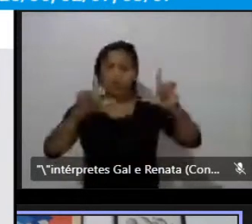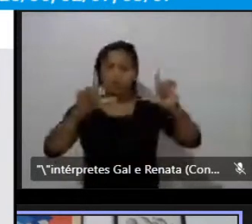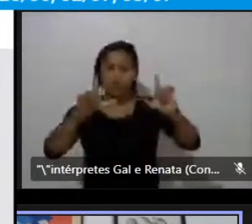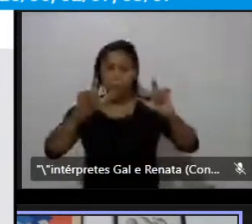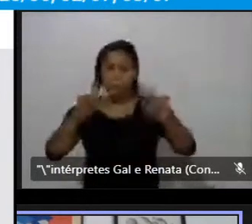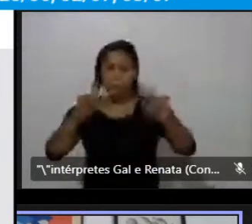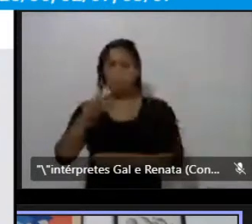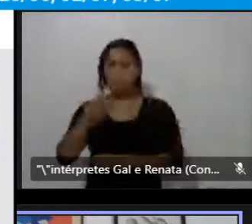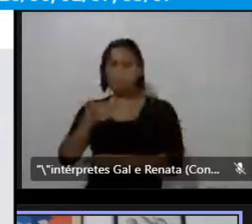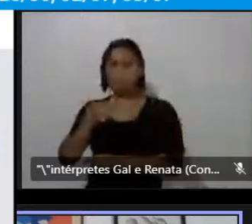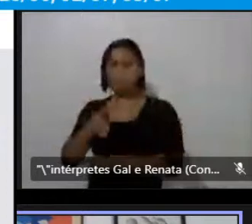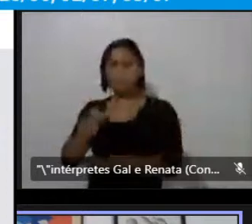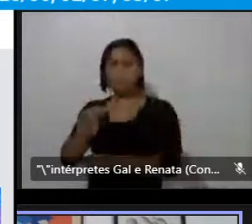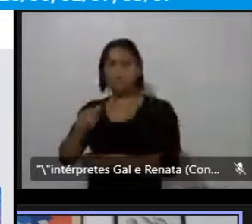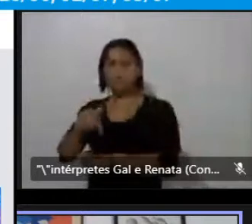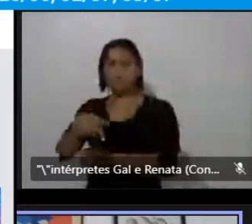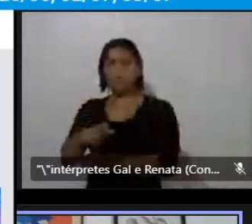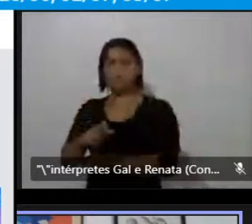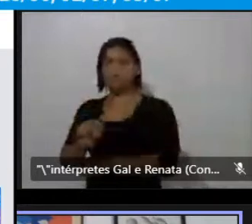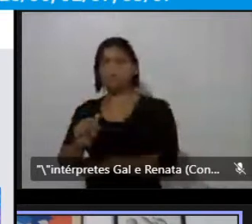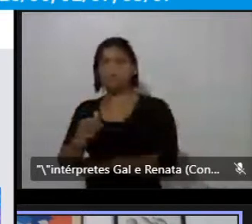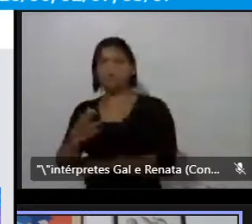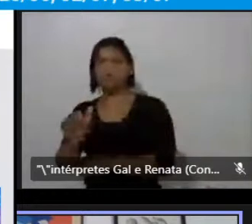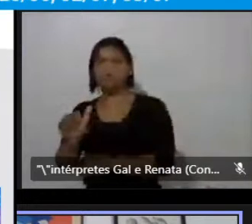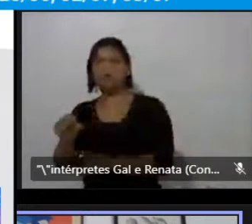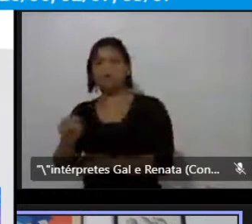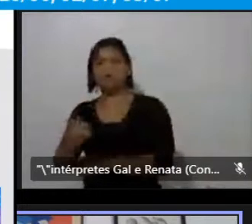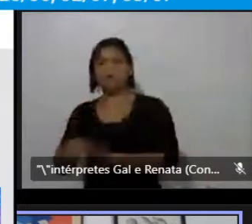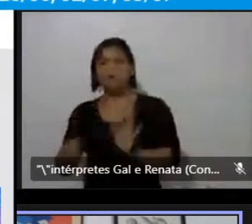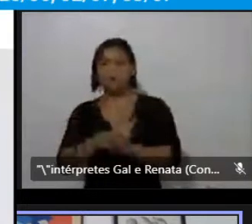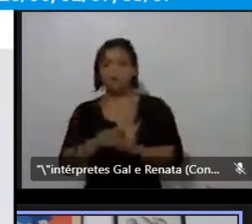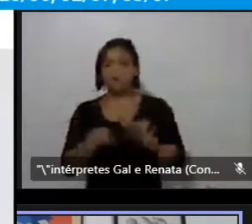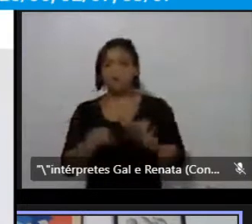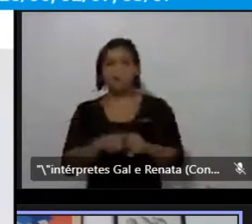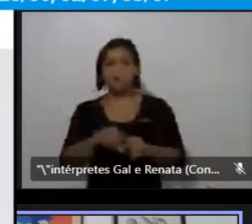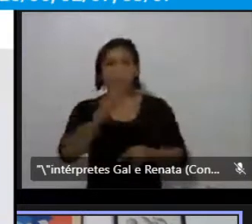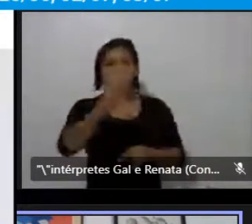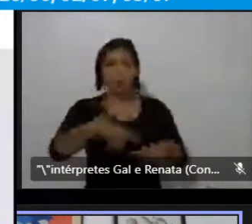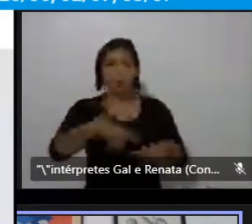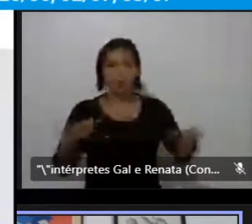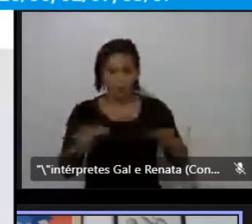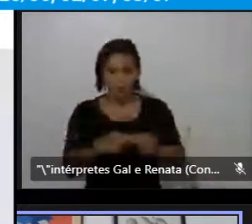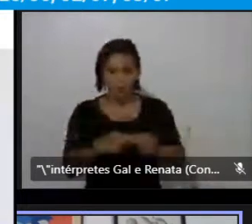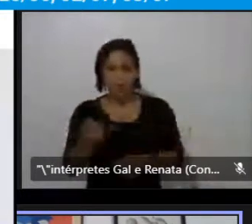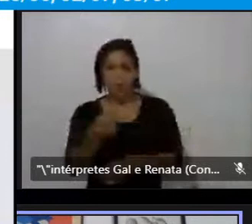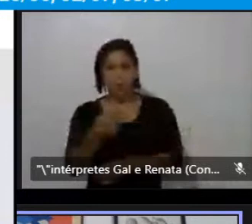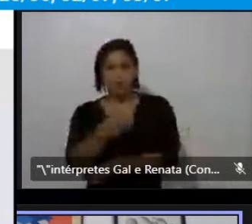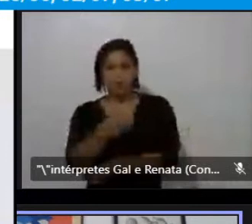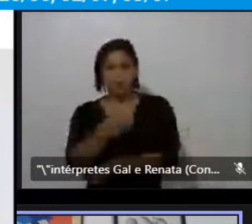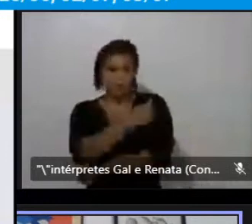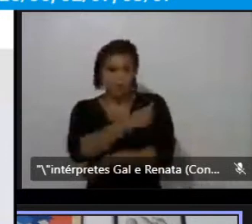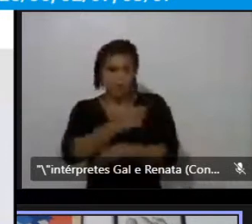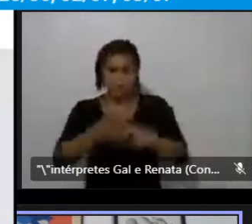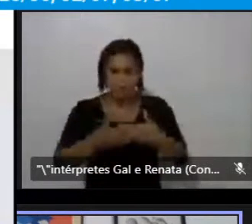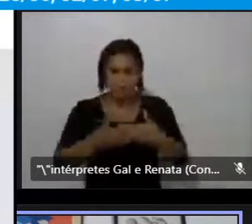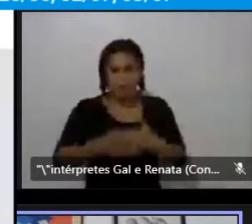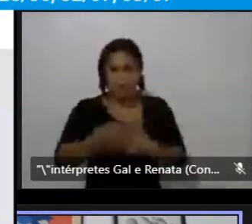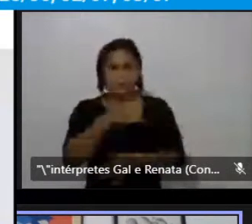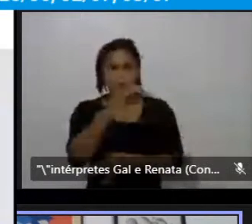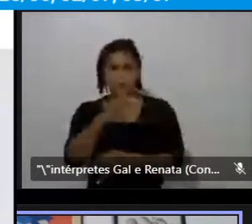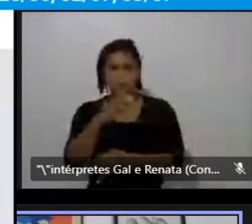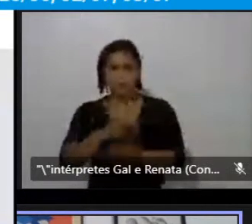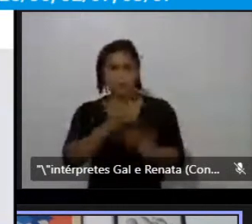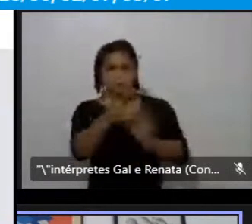projeto Piraquaras, do Encontro Piraquaras, né? E aqui um pouco do que os meus alunos de iniciação científica fizeram,